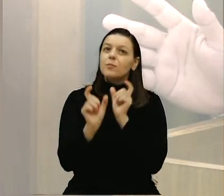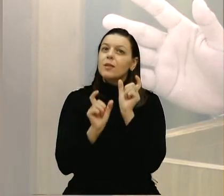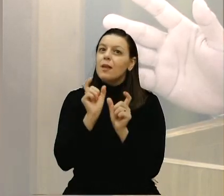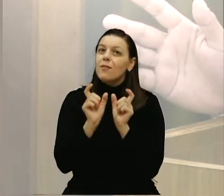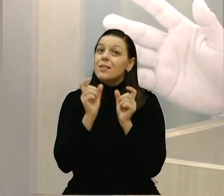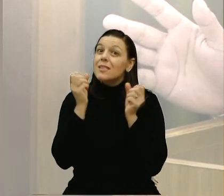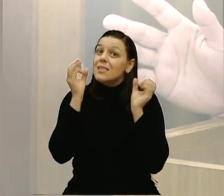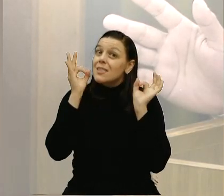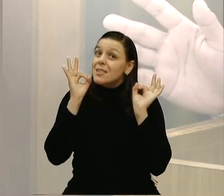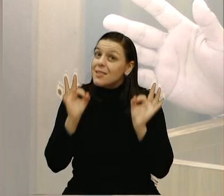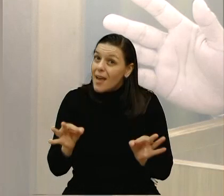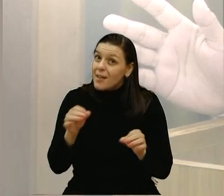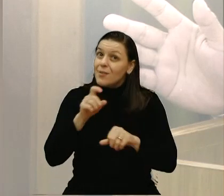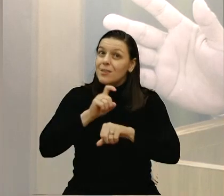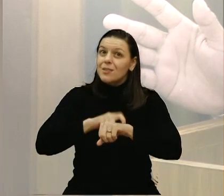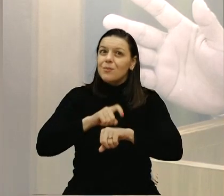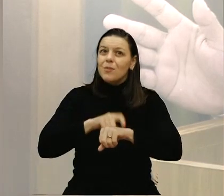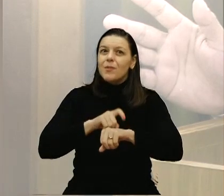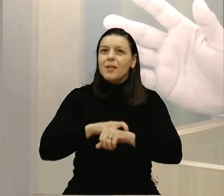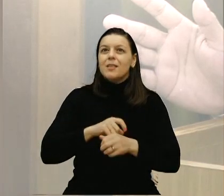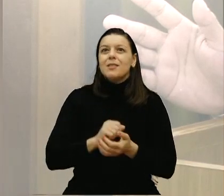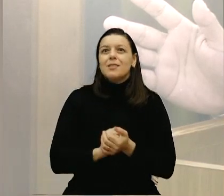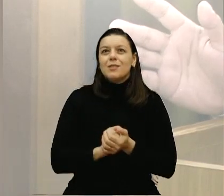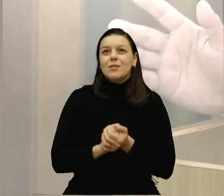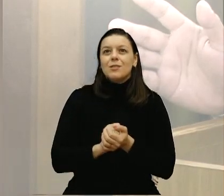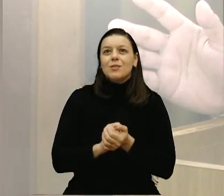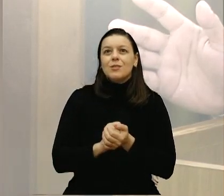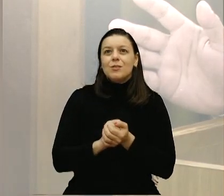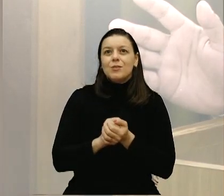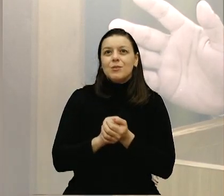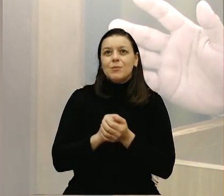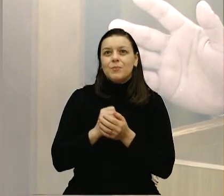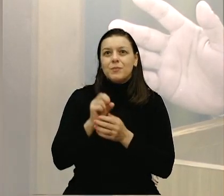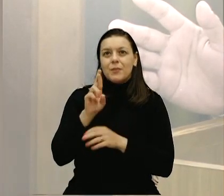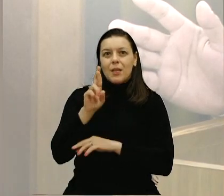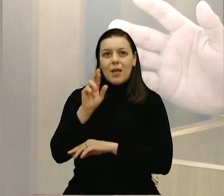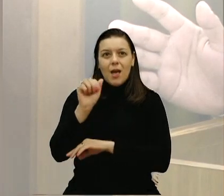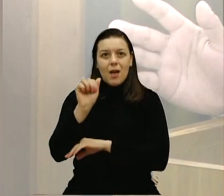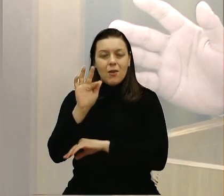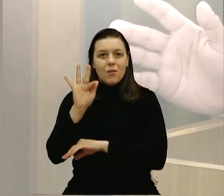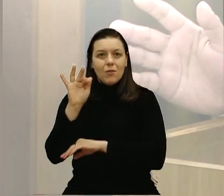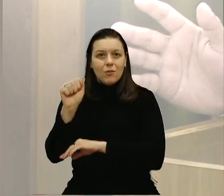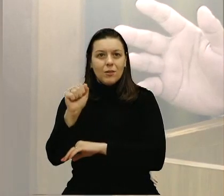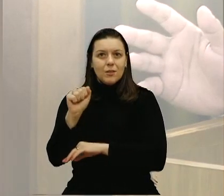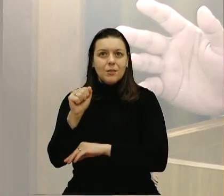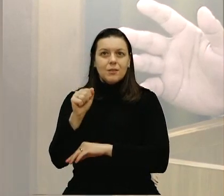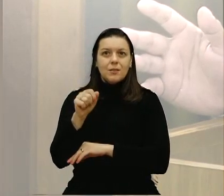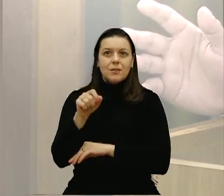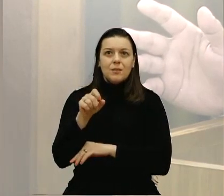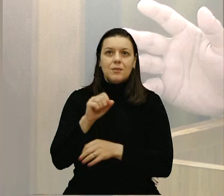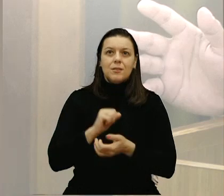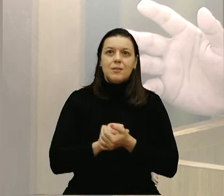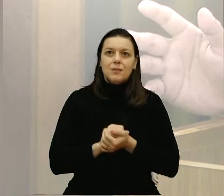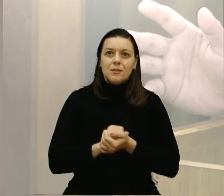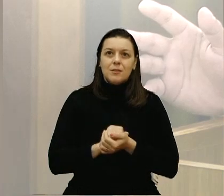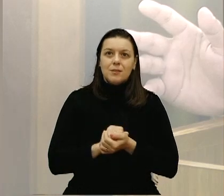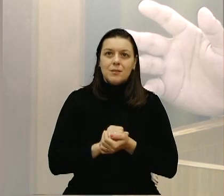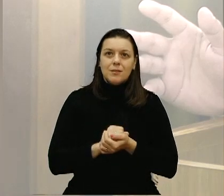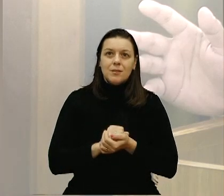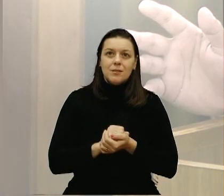certas para esse momento. Vou doar, então, a minha mãe, o Rafa. Pai Rafa, pode nos ajudar aí, só para a